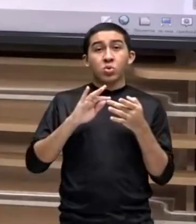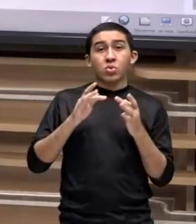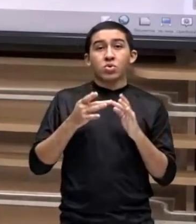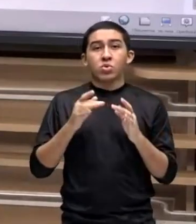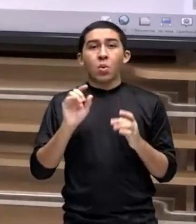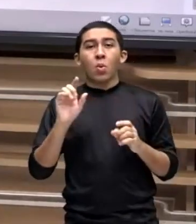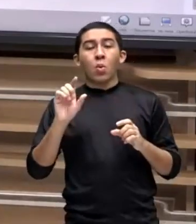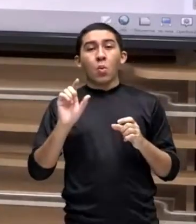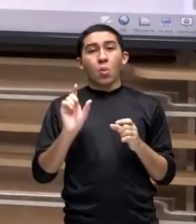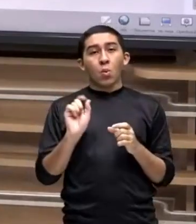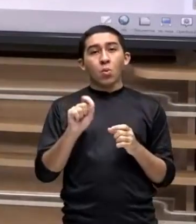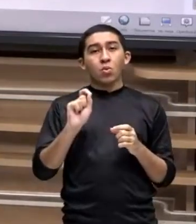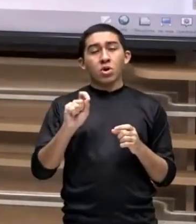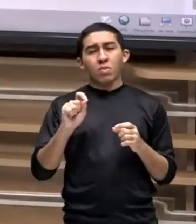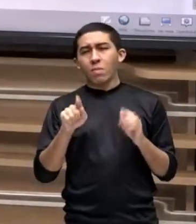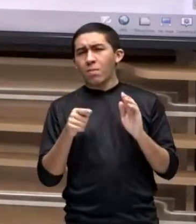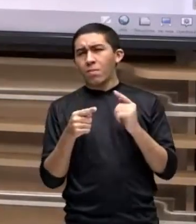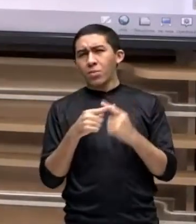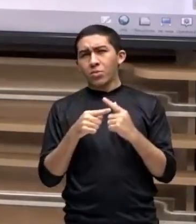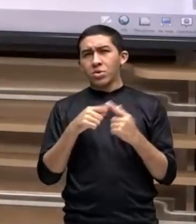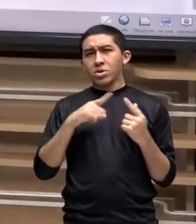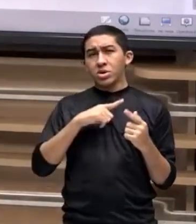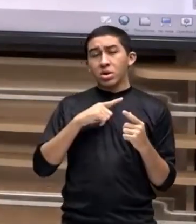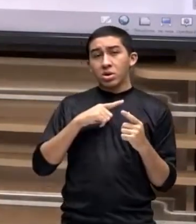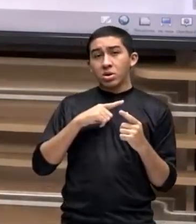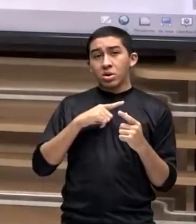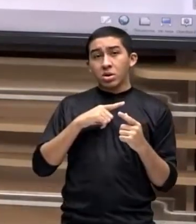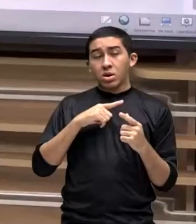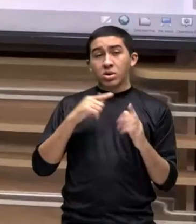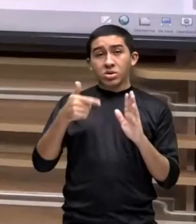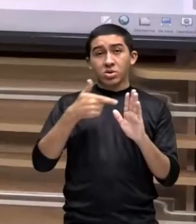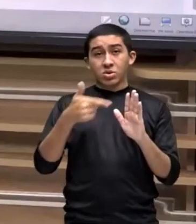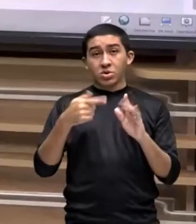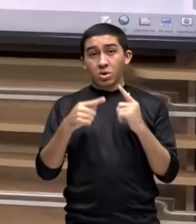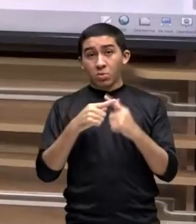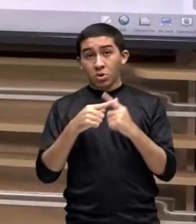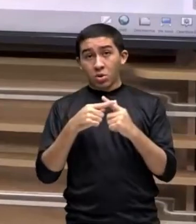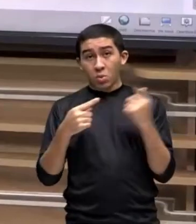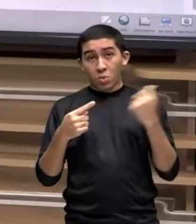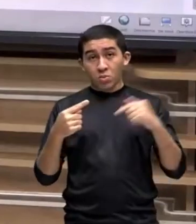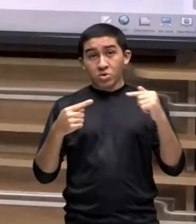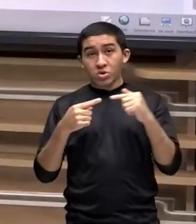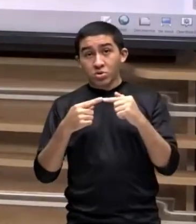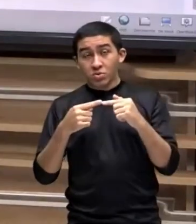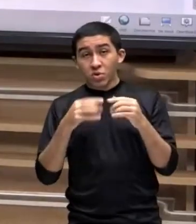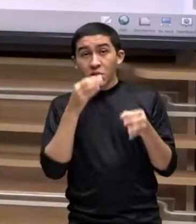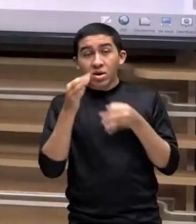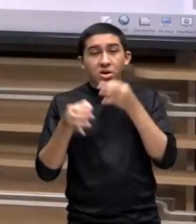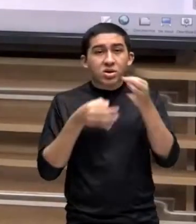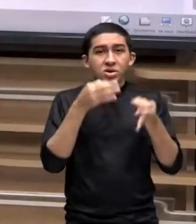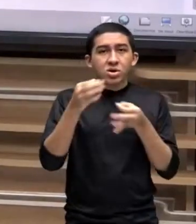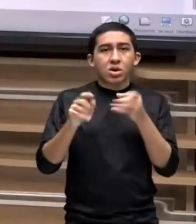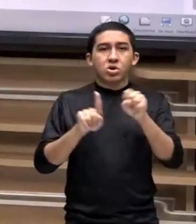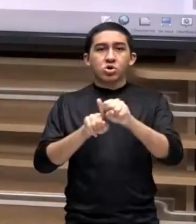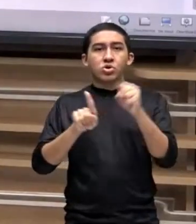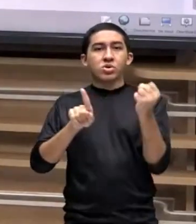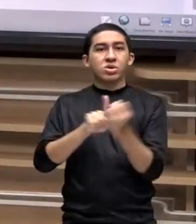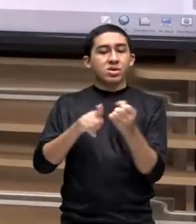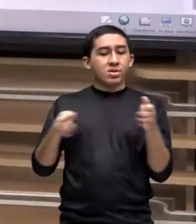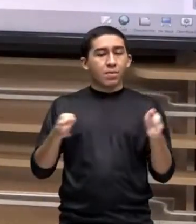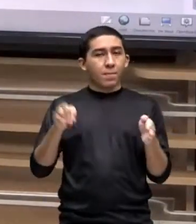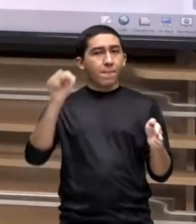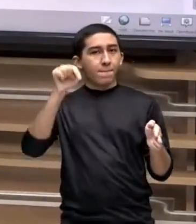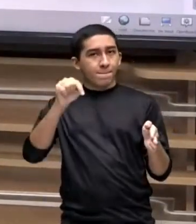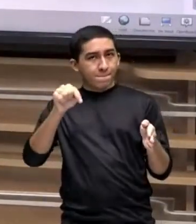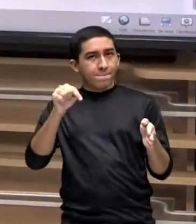assim, porquê que contém essa ironia. Porque a intenção do autor era produzir uma crítica à sociedade da época. Então